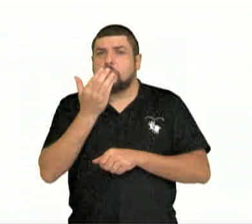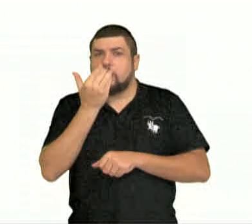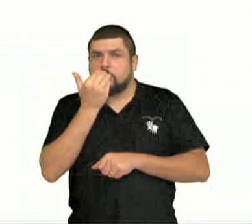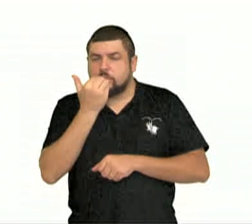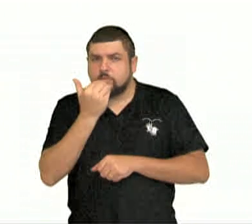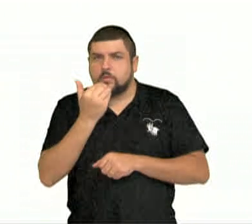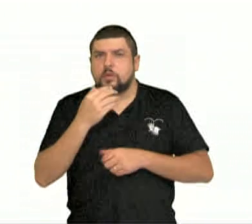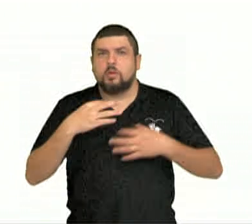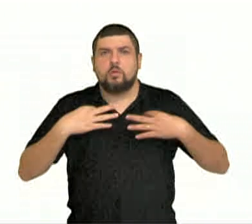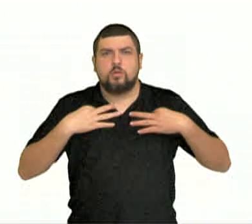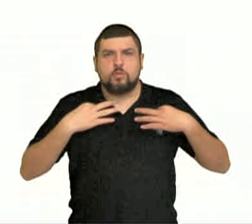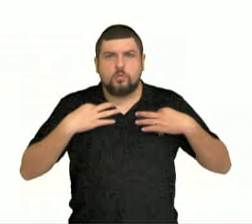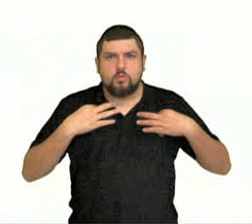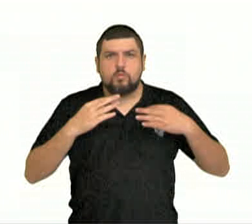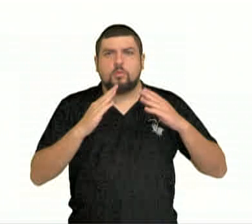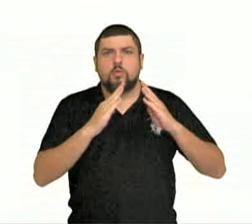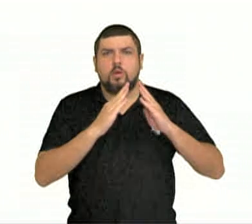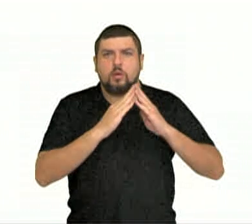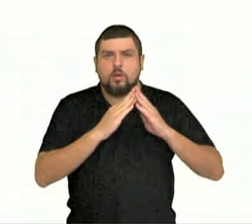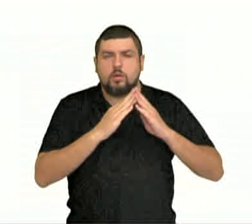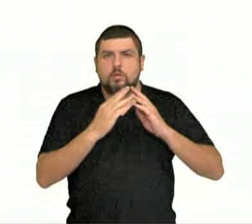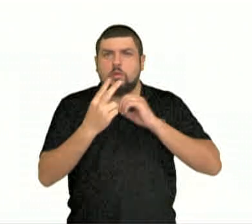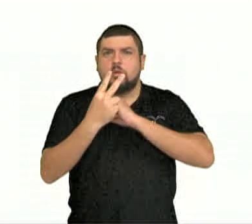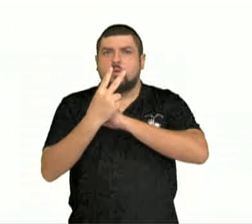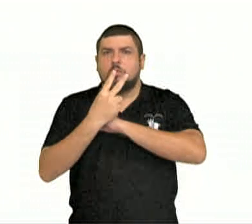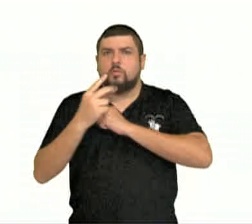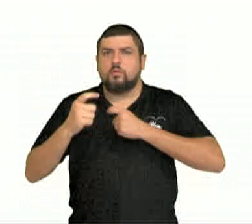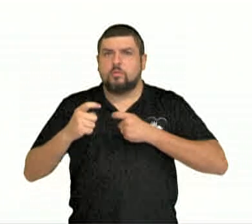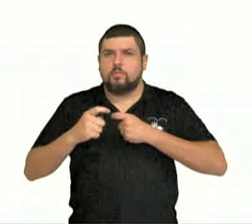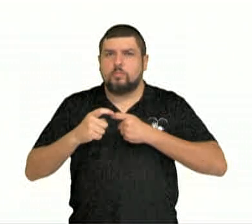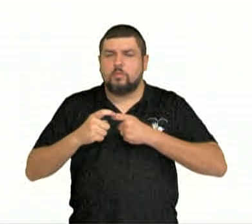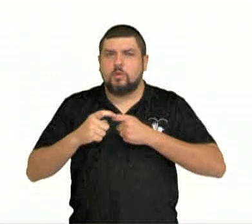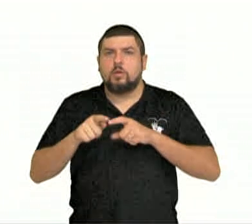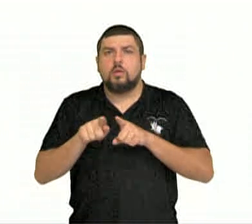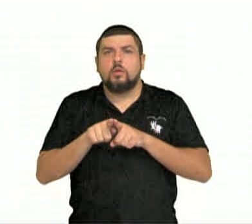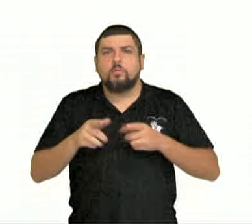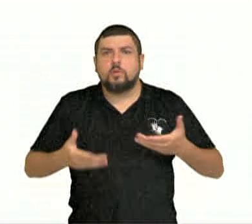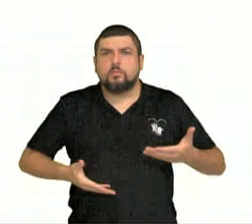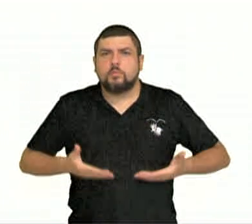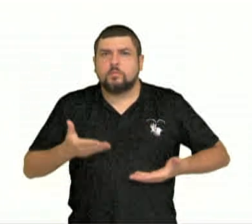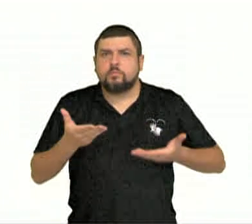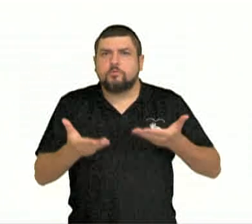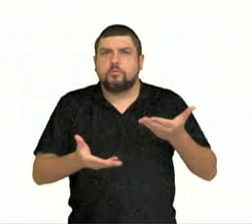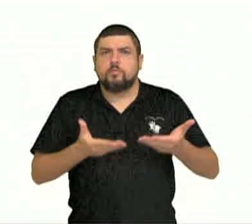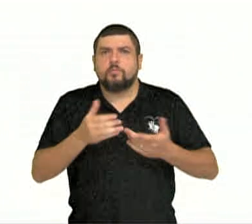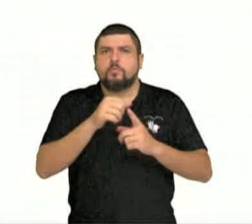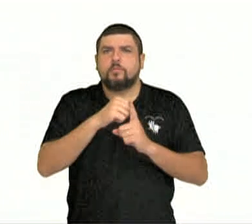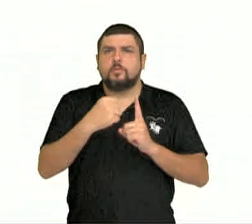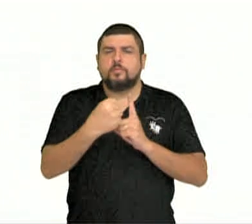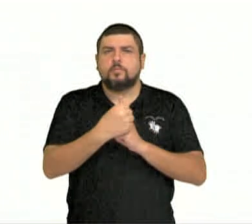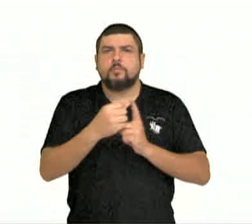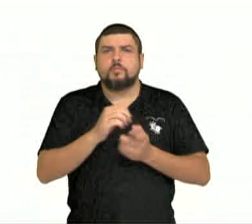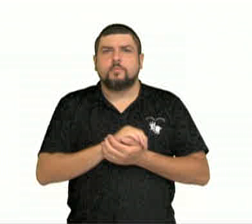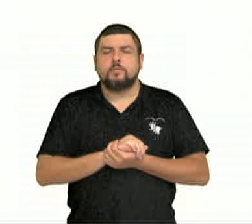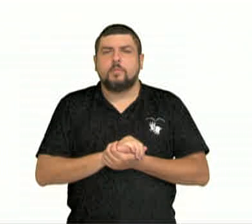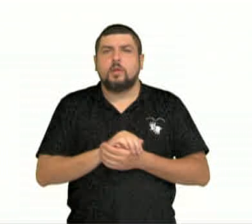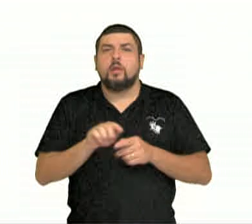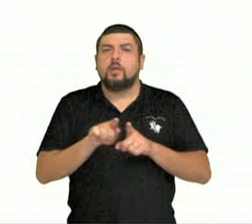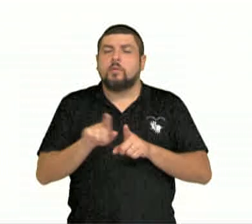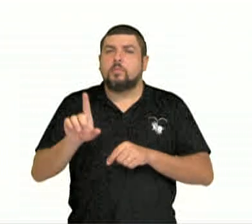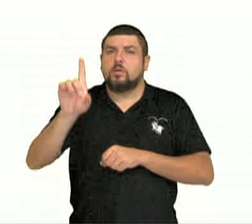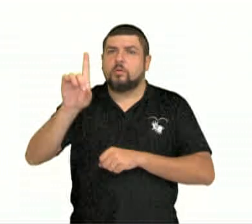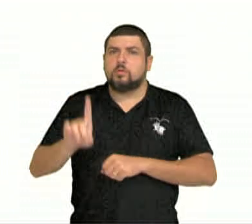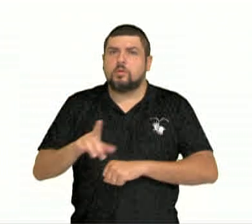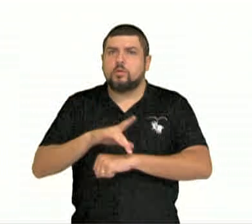vestuário, habitação, cuidados médicos e os serviços sociais indispensáveis. E direito à segurança em caso